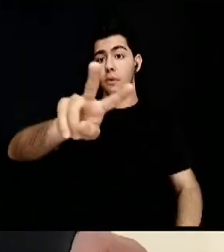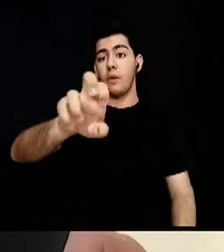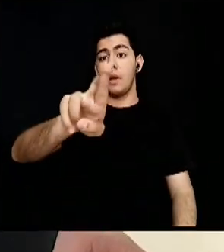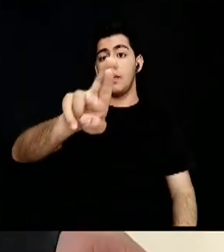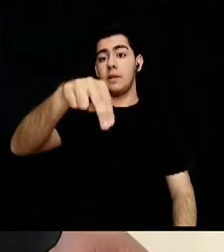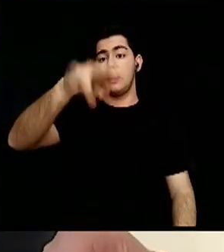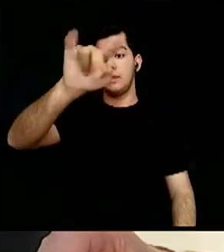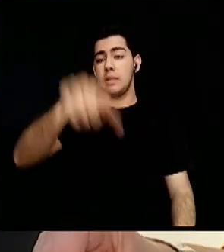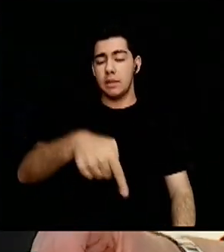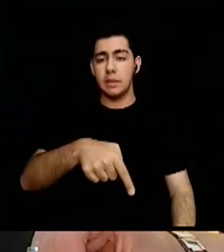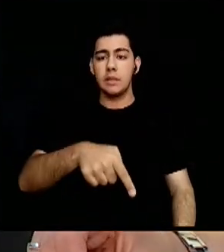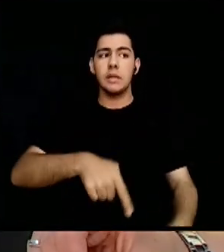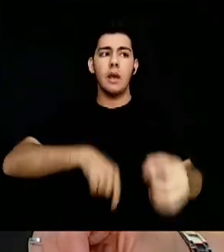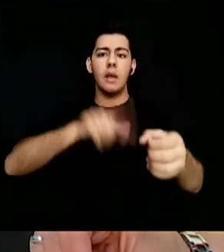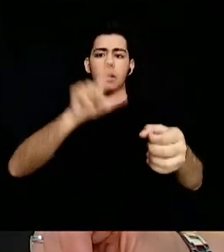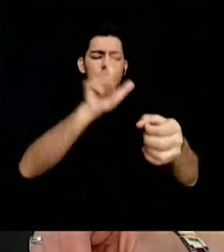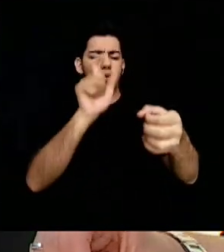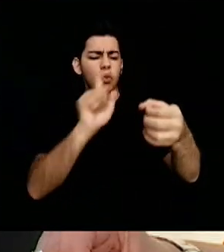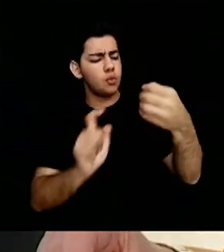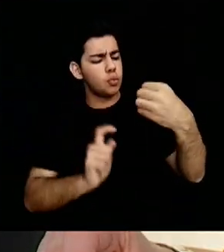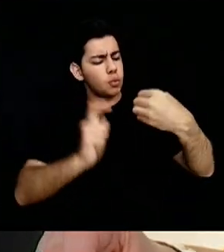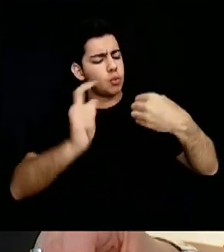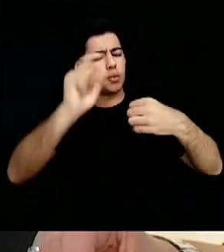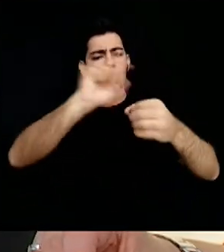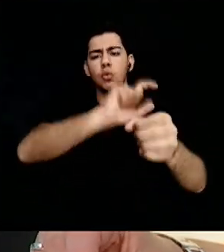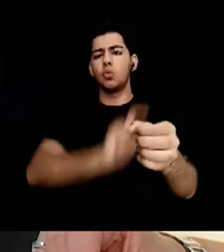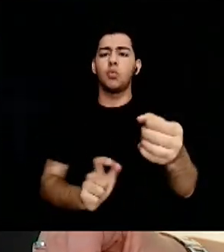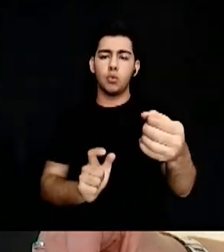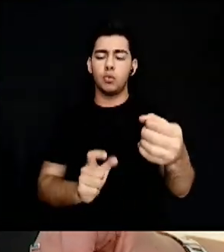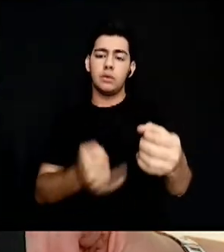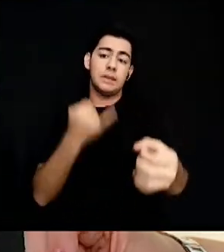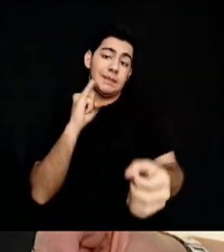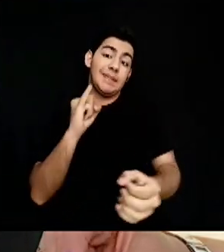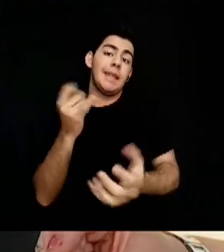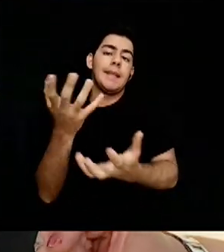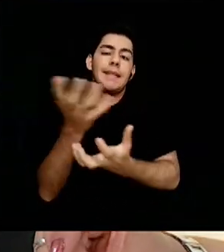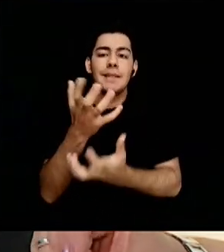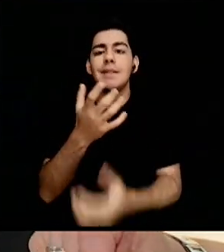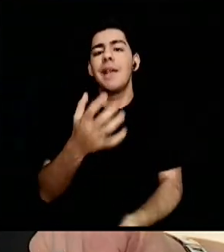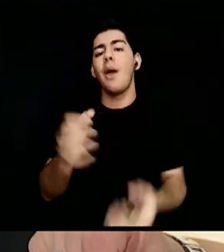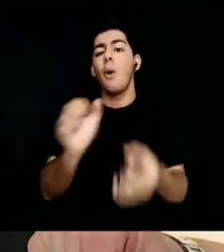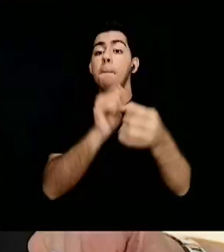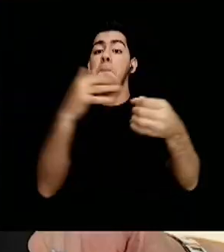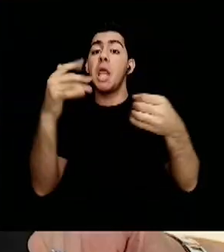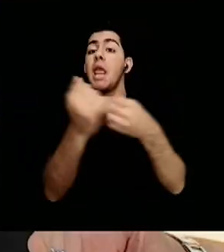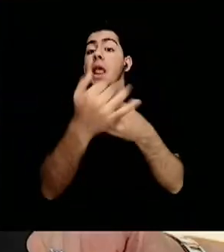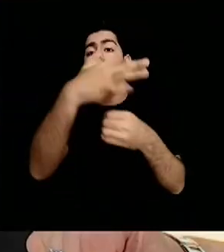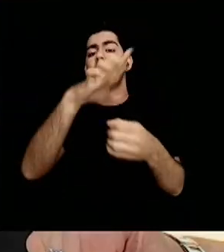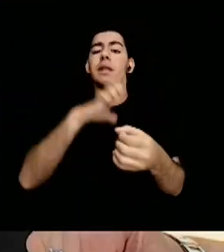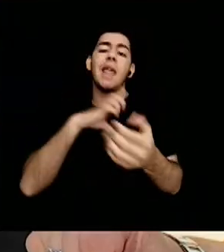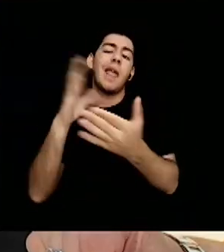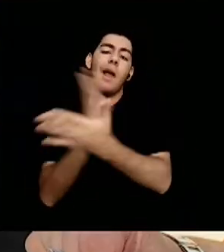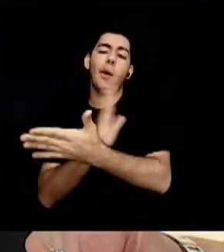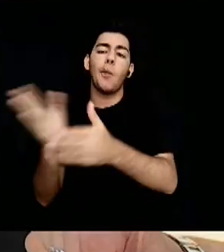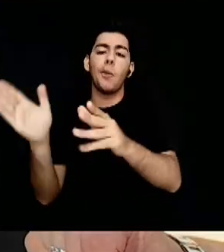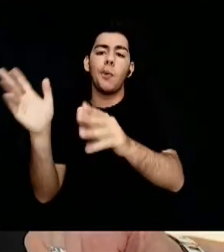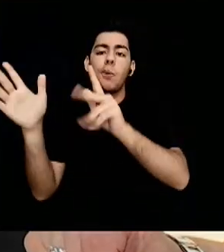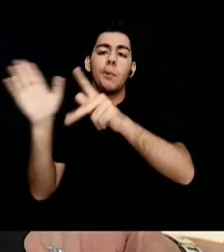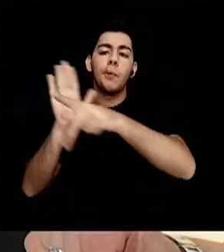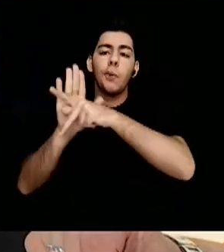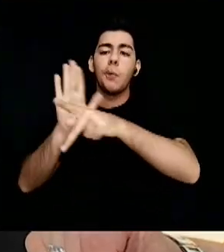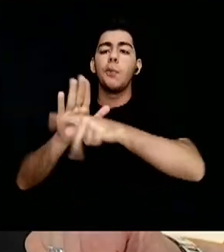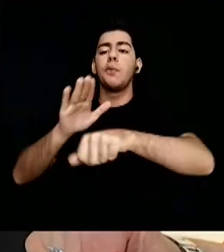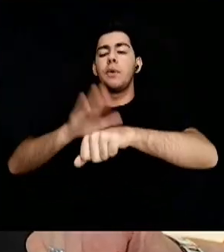acrílico. Se você gostar de brilho, tem a opção dos vernizes, né? Que são vernizes à base de solvente, que você pode aplicar